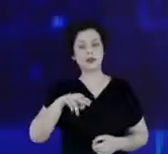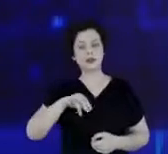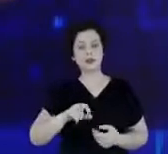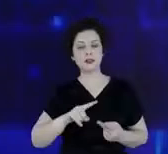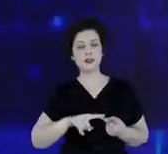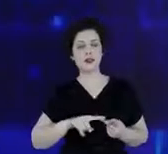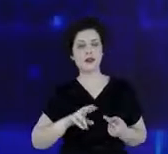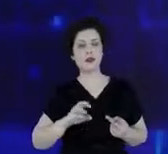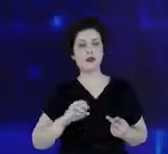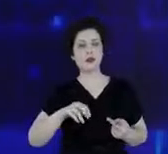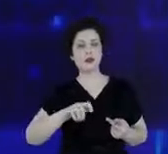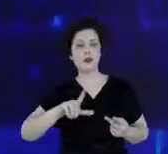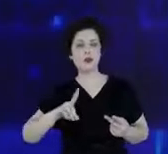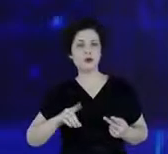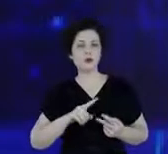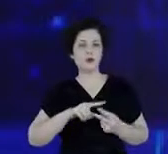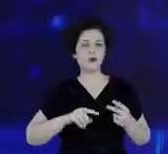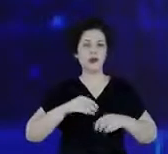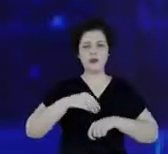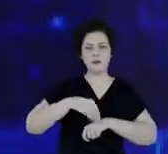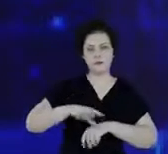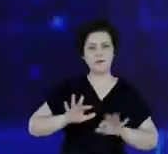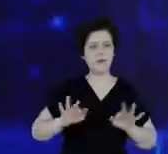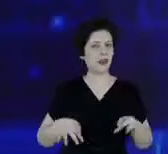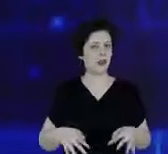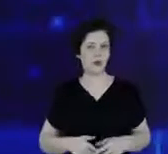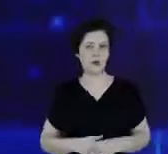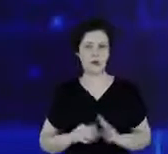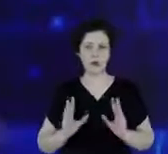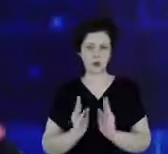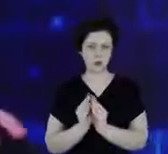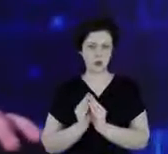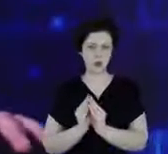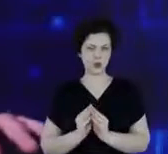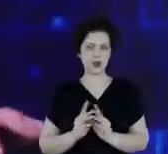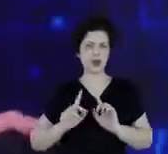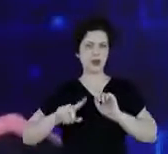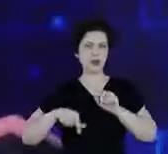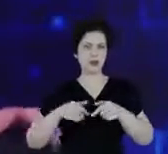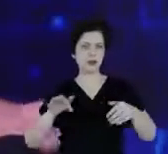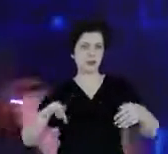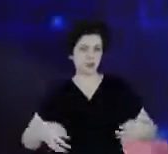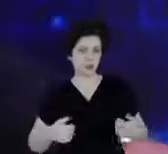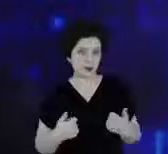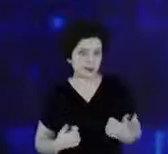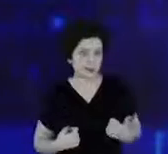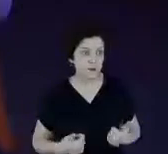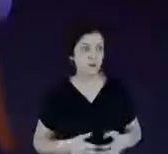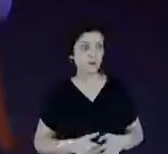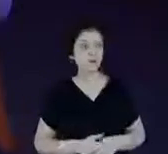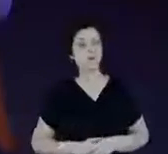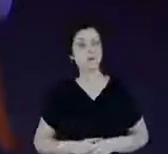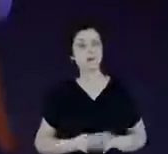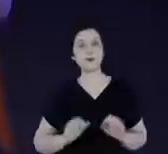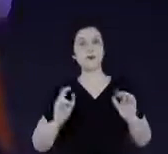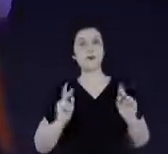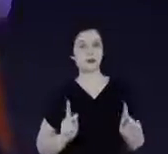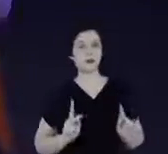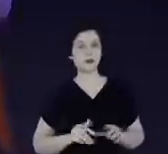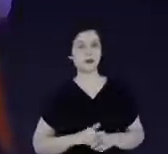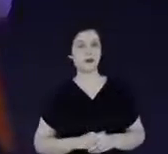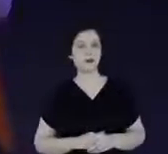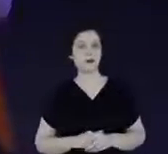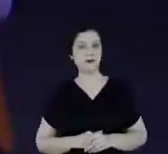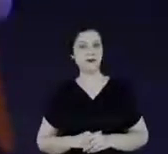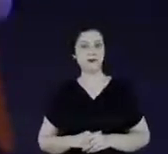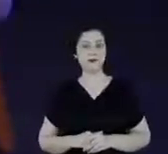Ronaldo para alguma mensagem final tá e depois eu a gente encerra tudo bem legal gente acha